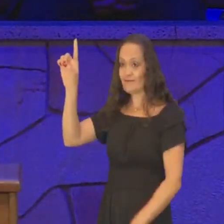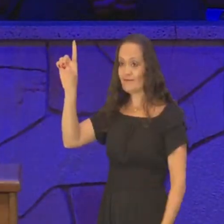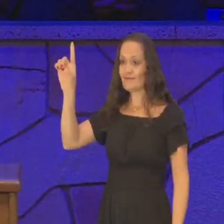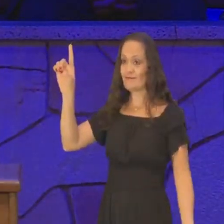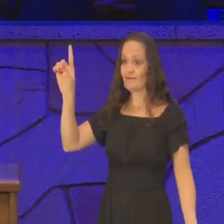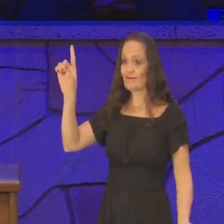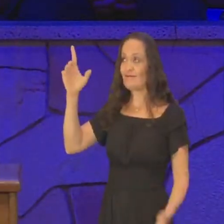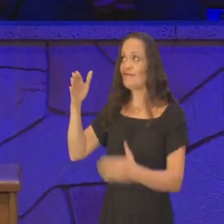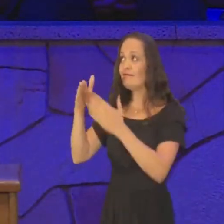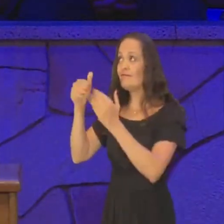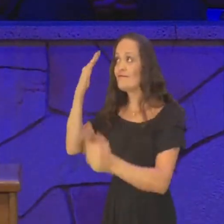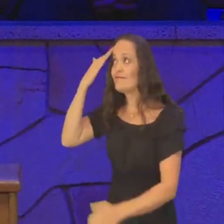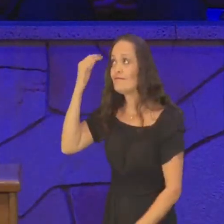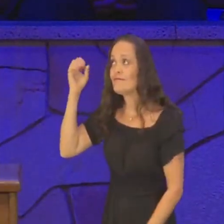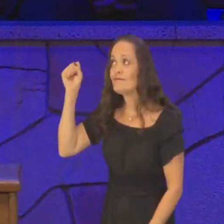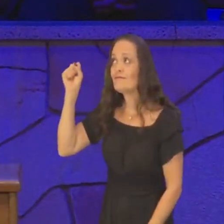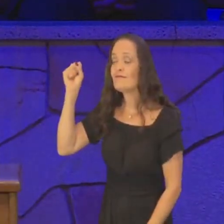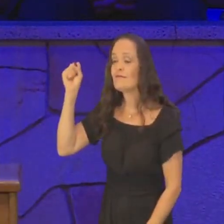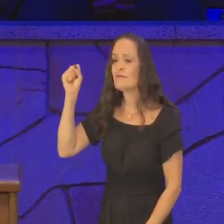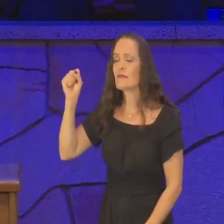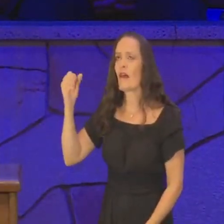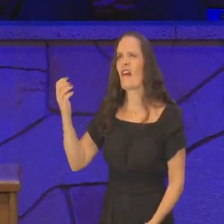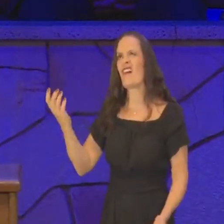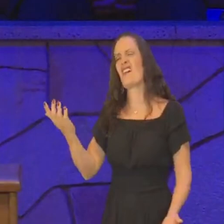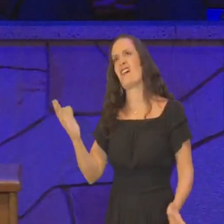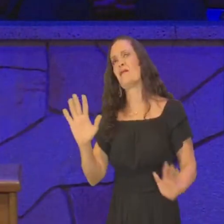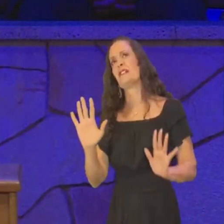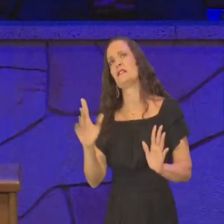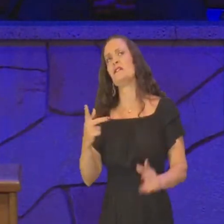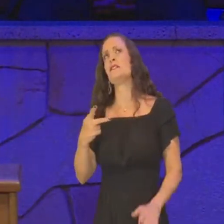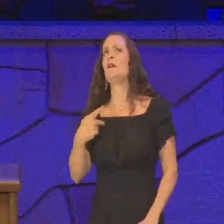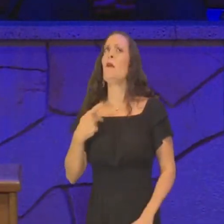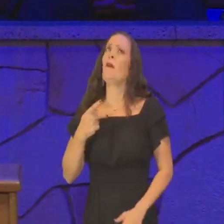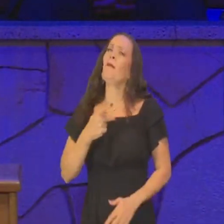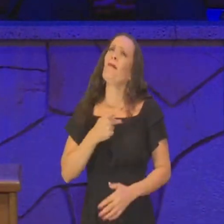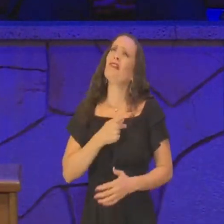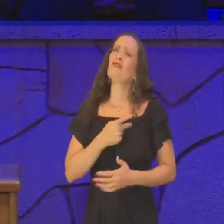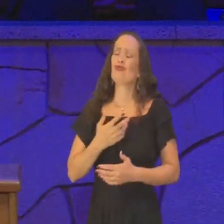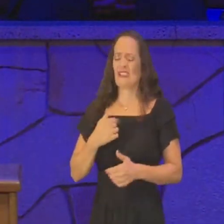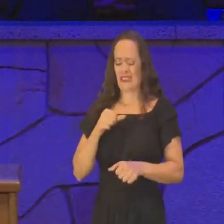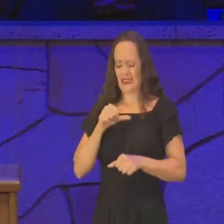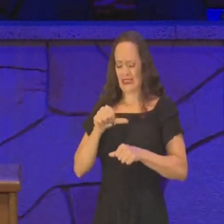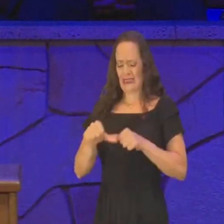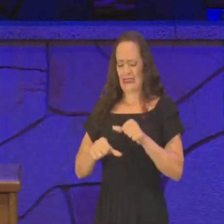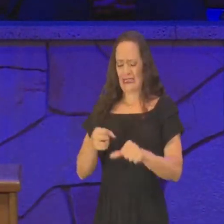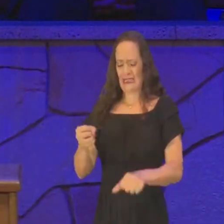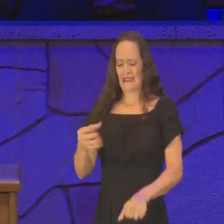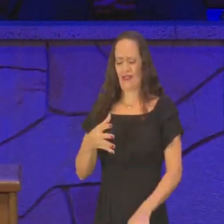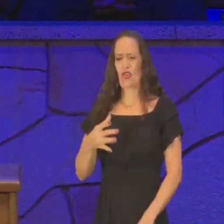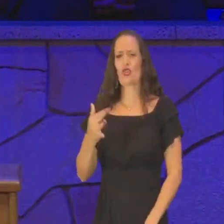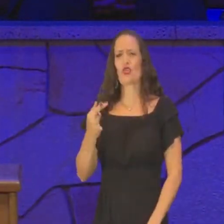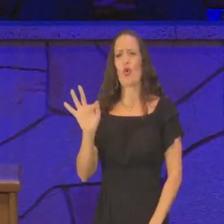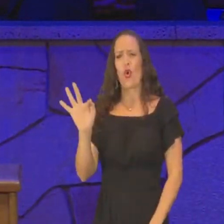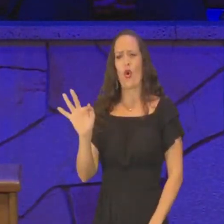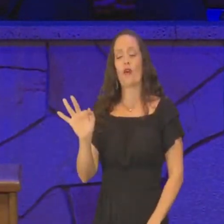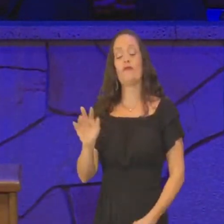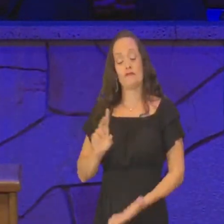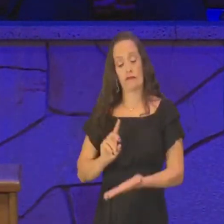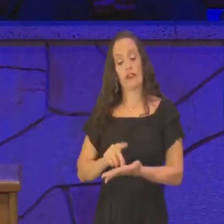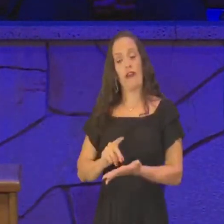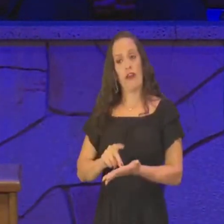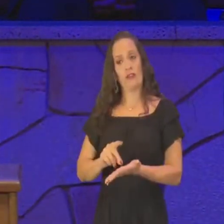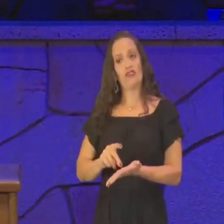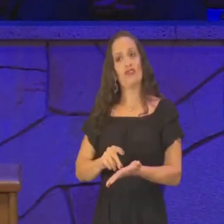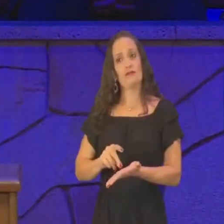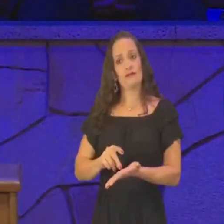E alguém pode dizer assim: pastor, mas a restauração, ela dói, ela machuca, e é verdade.